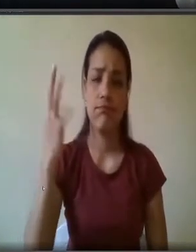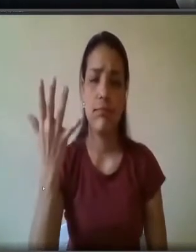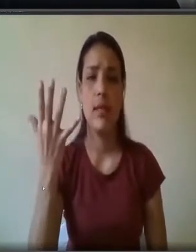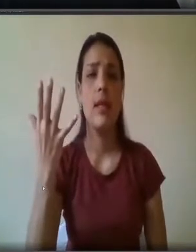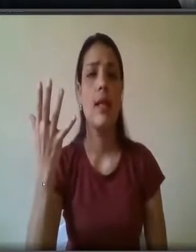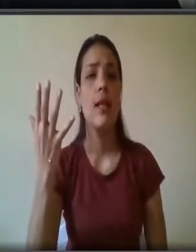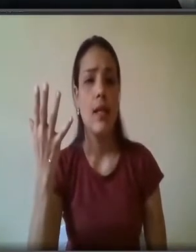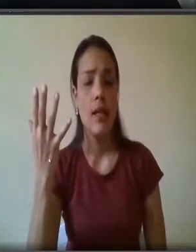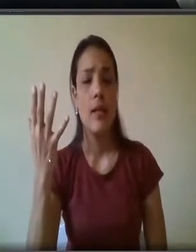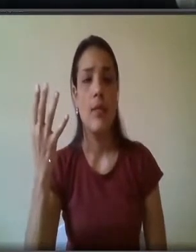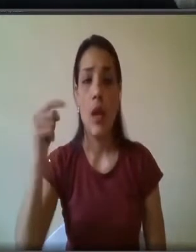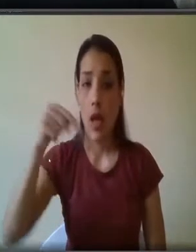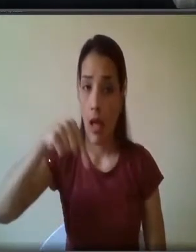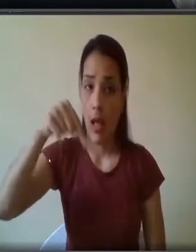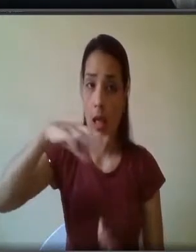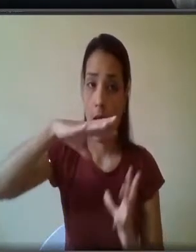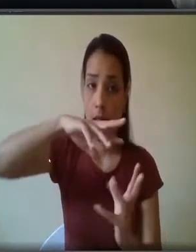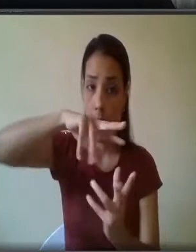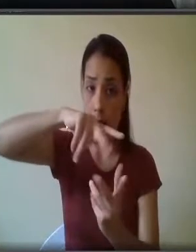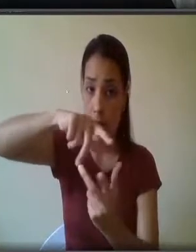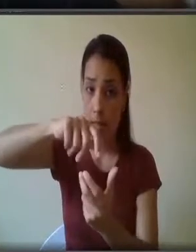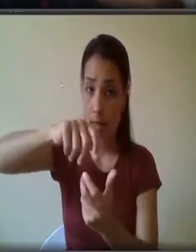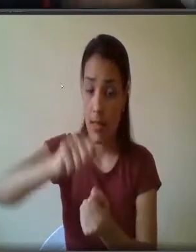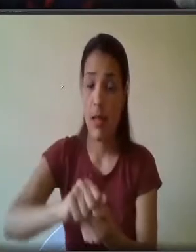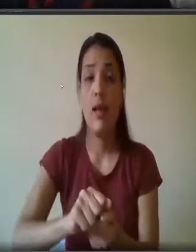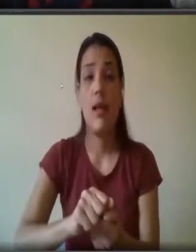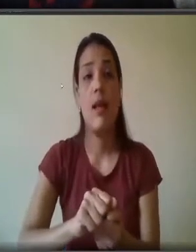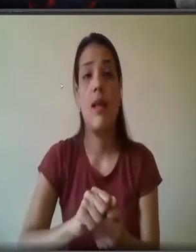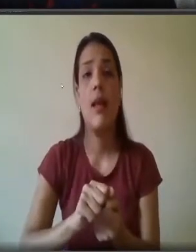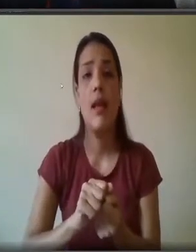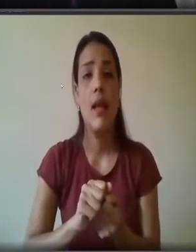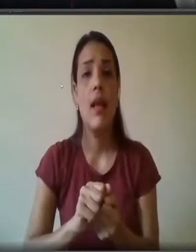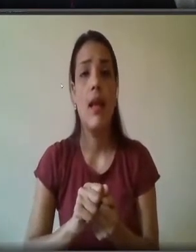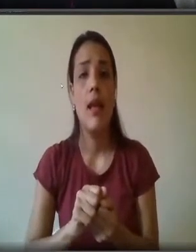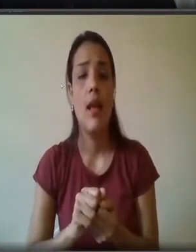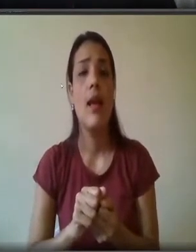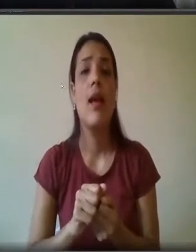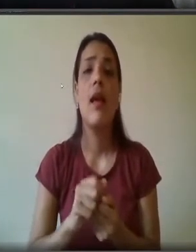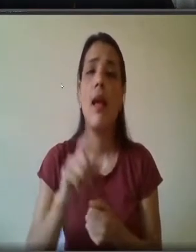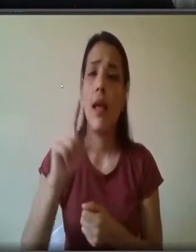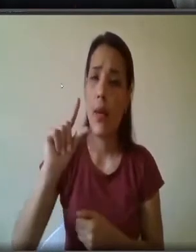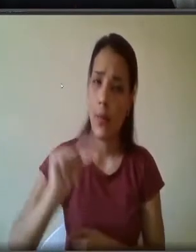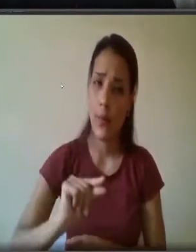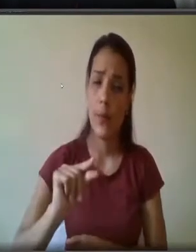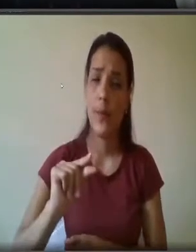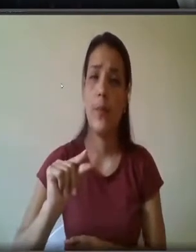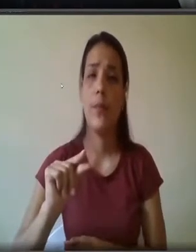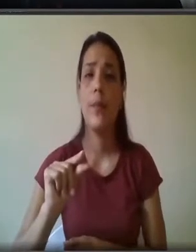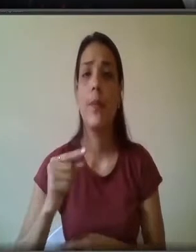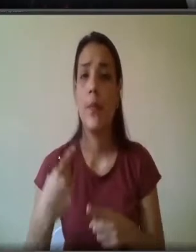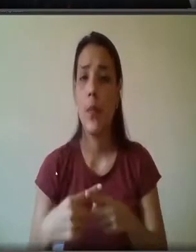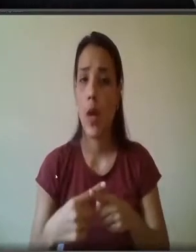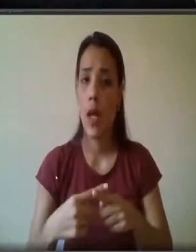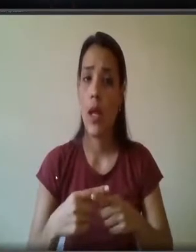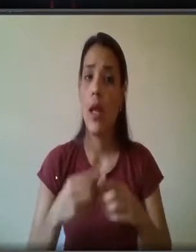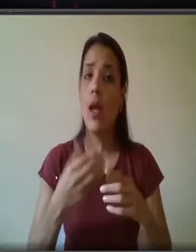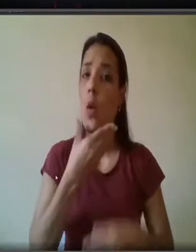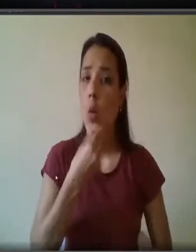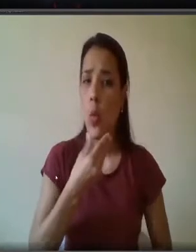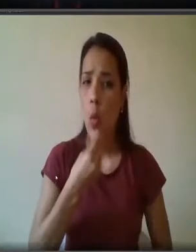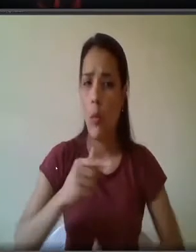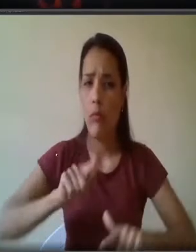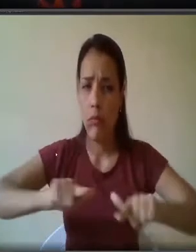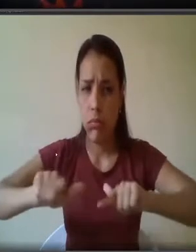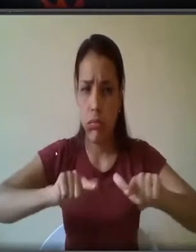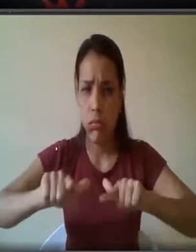Terra é muito pequeno, apesar da grande transformação que o homem provocou, né, mas